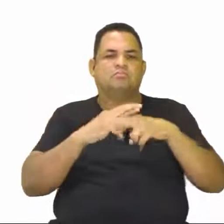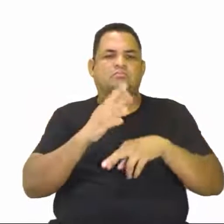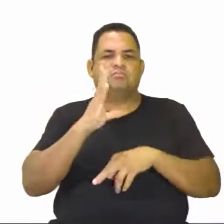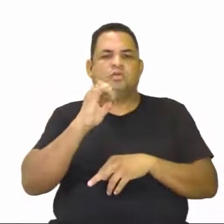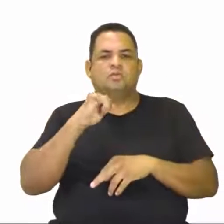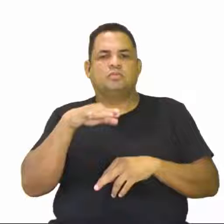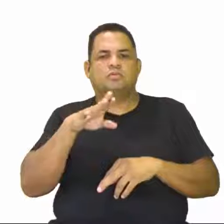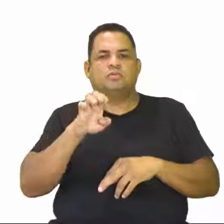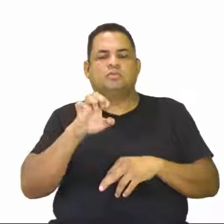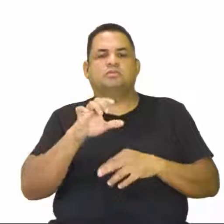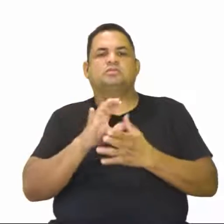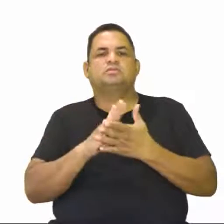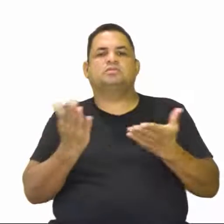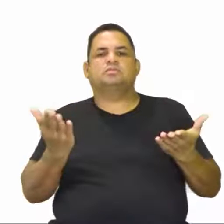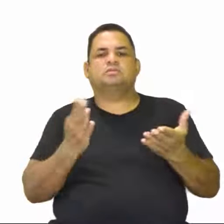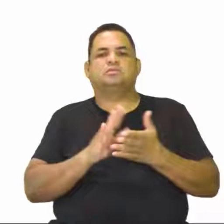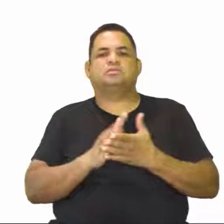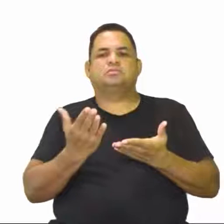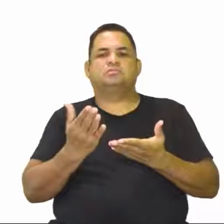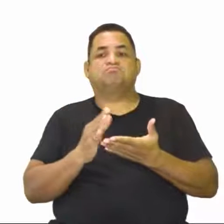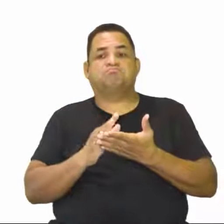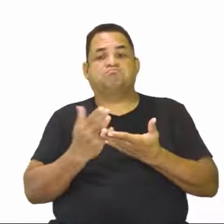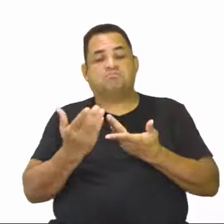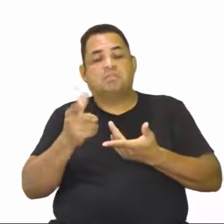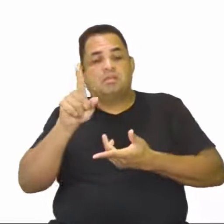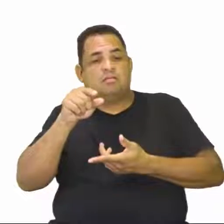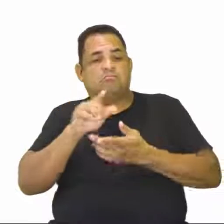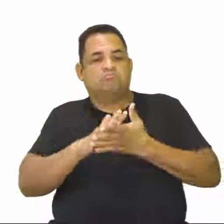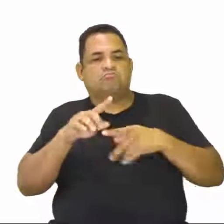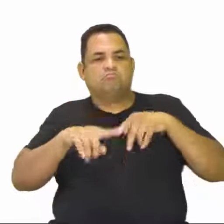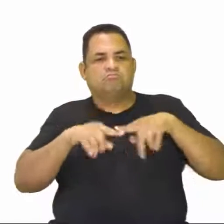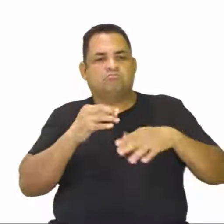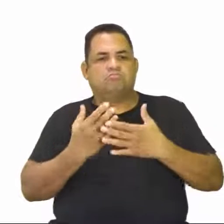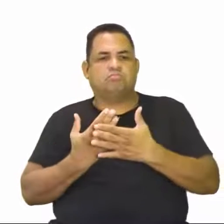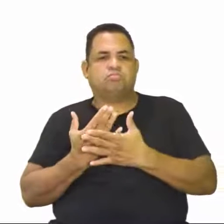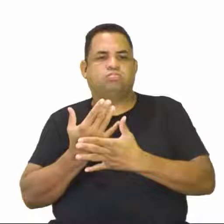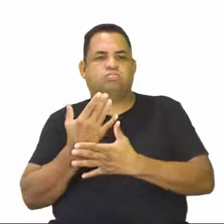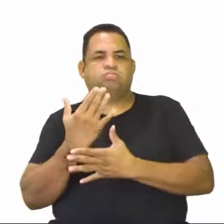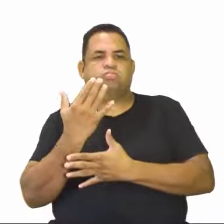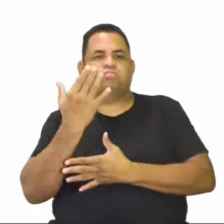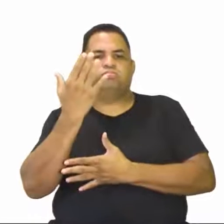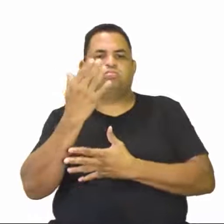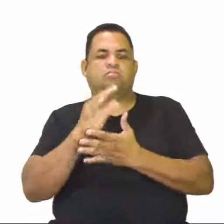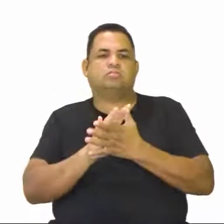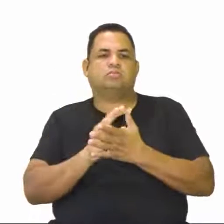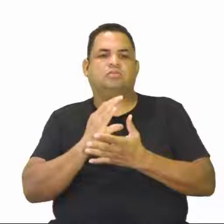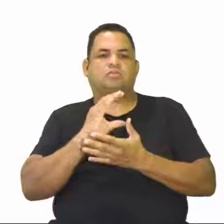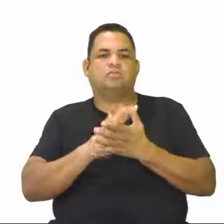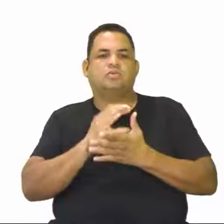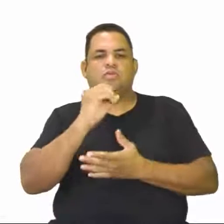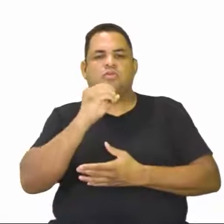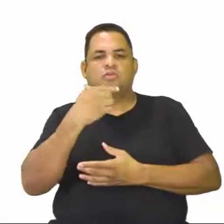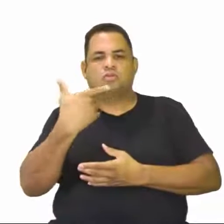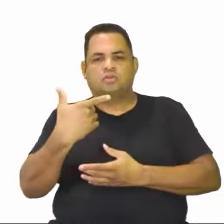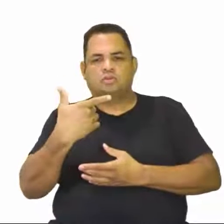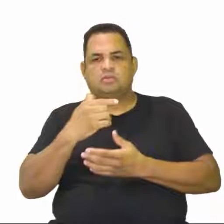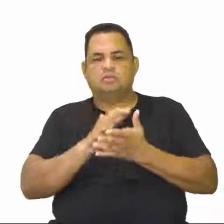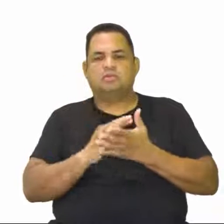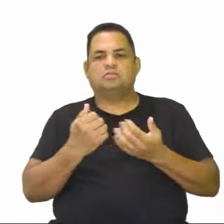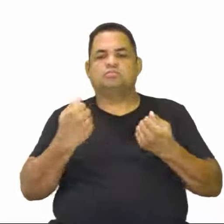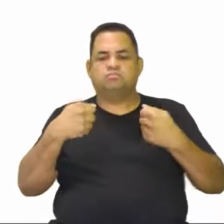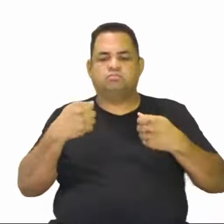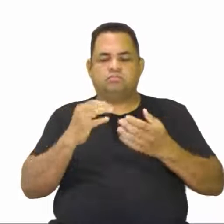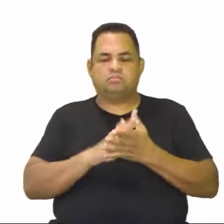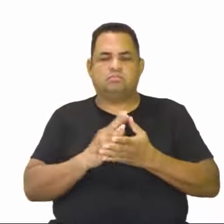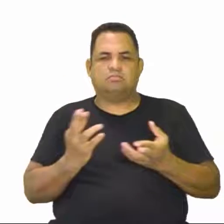o comburente. Comburente, por sua vez, é um material gasoso, em geral quem? O oxigênio,